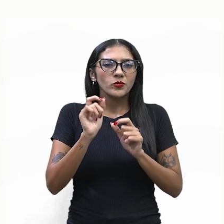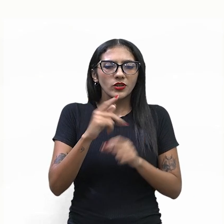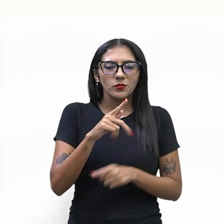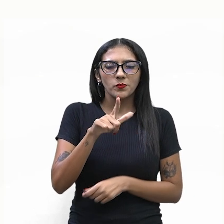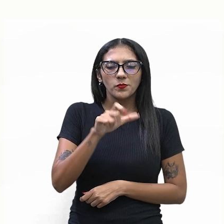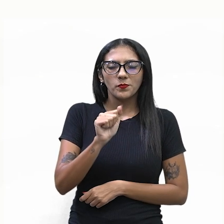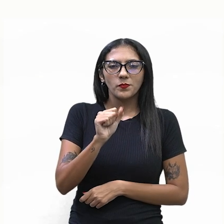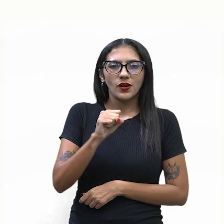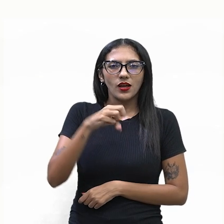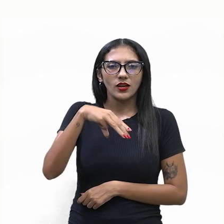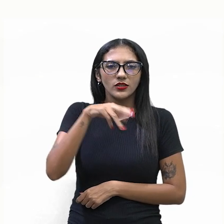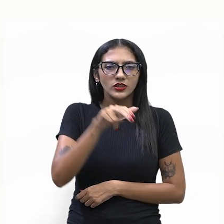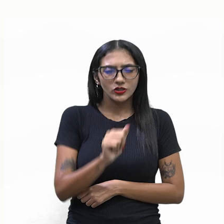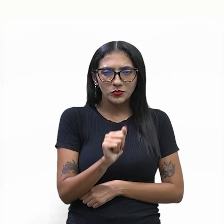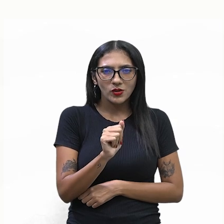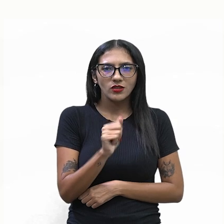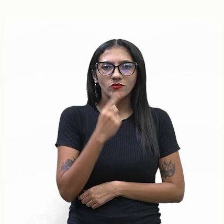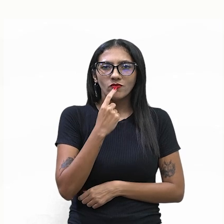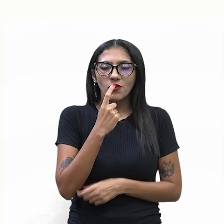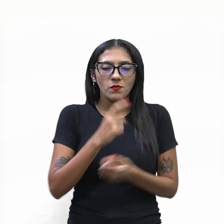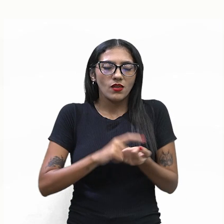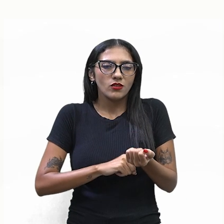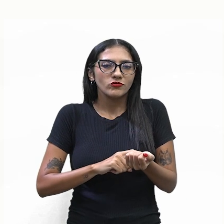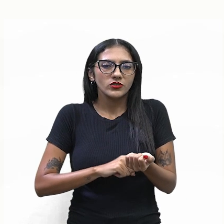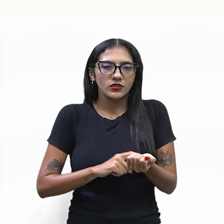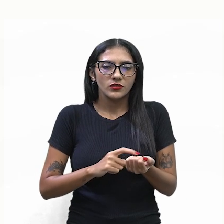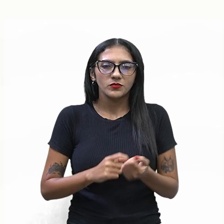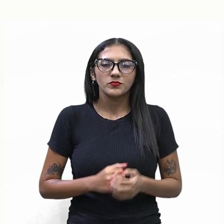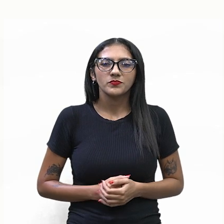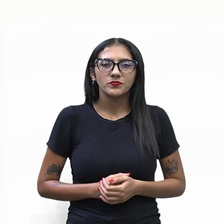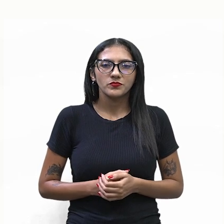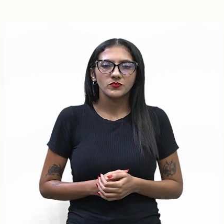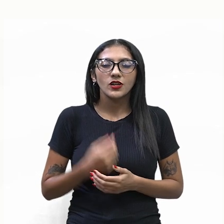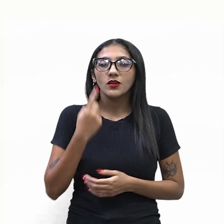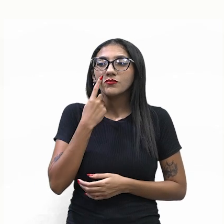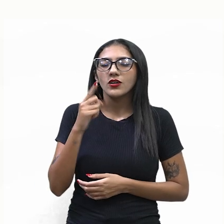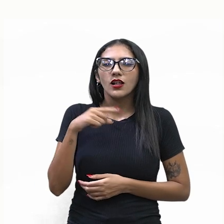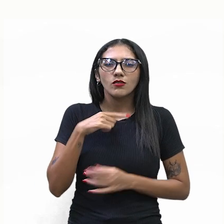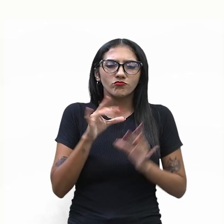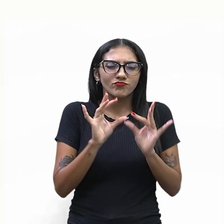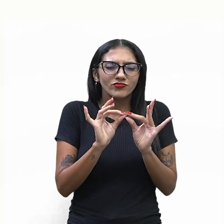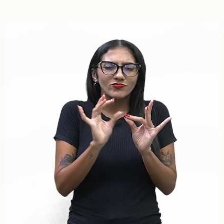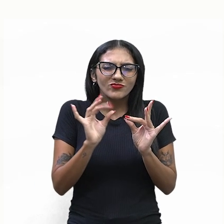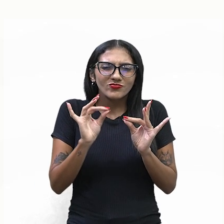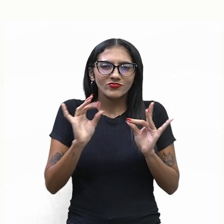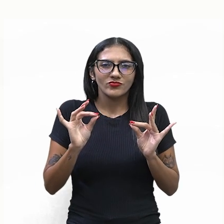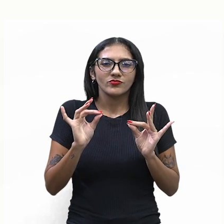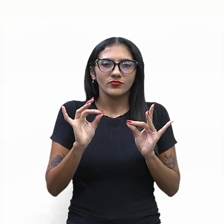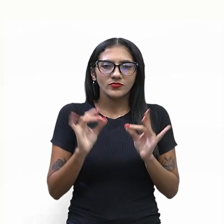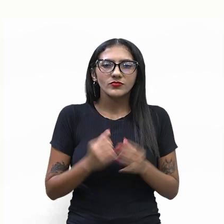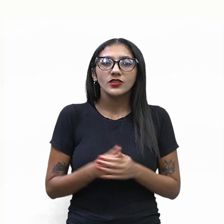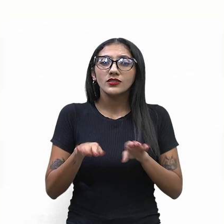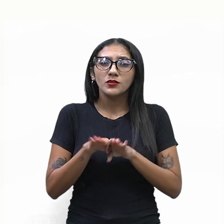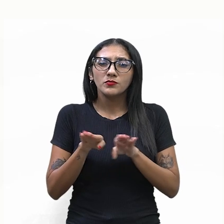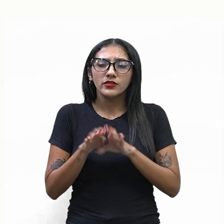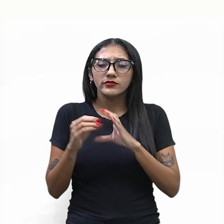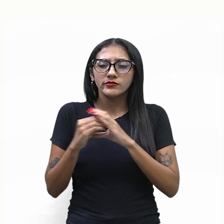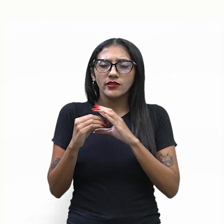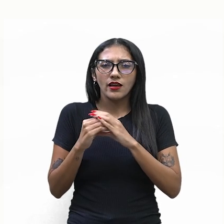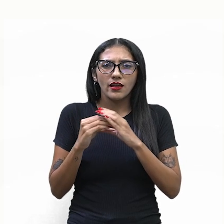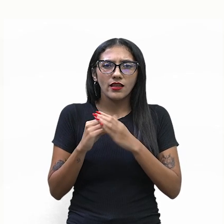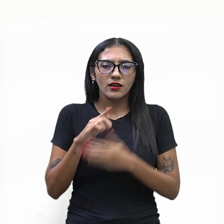plasma sanguíneo, que nós temos, que é a porção líquida desse sangue. Vamos ter células que são